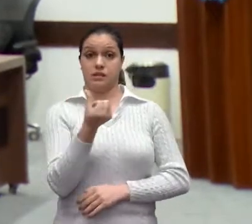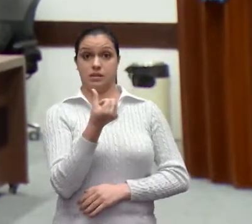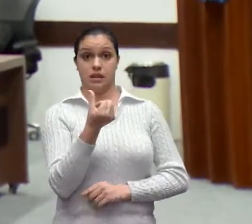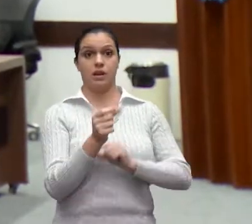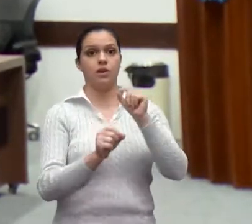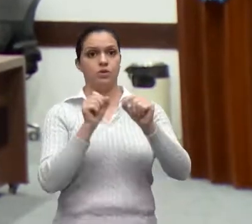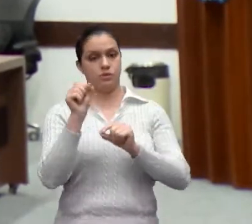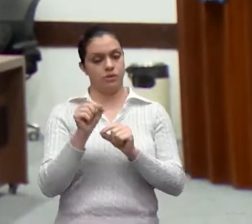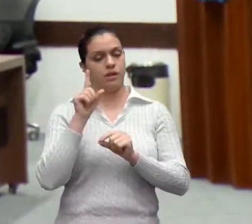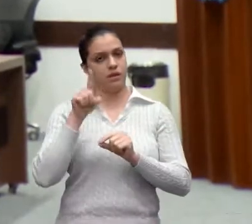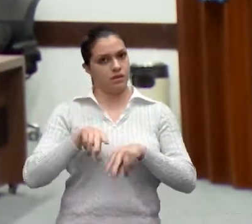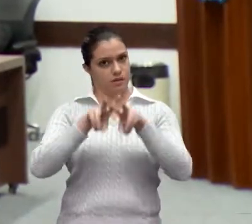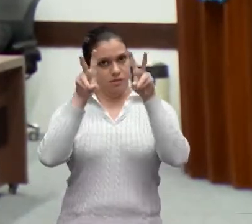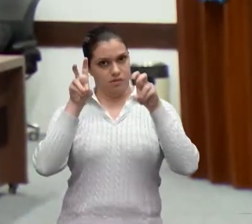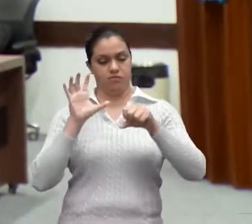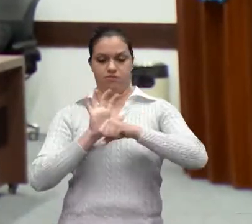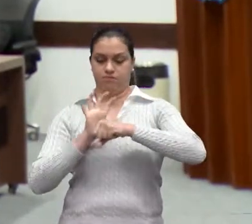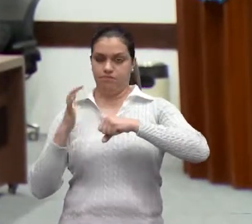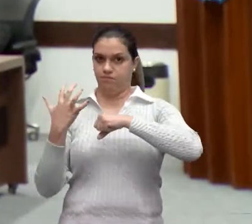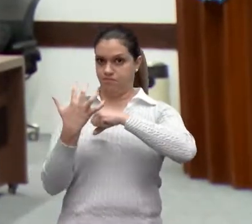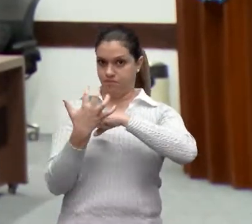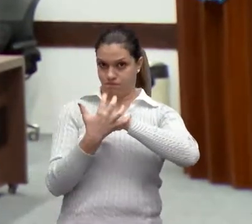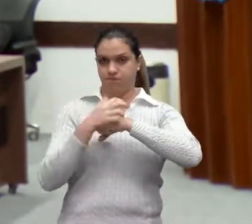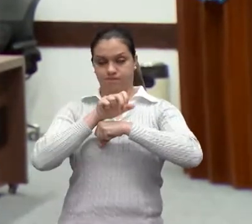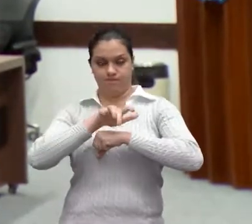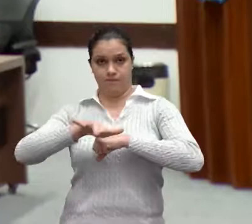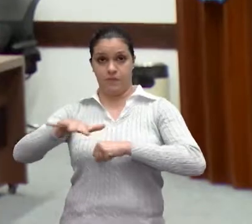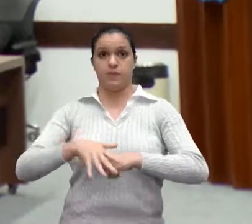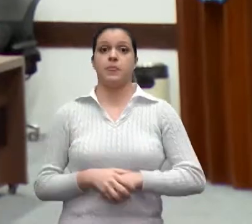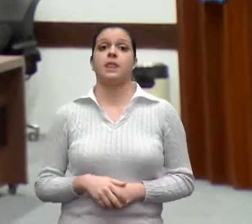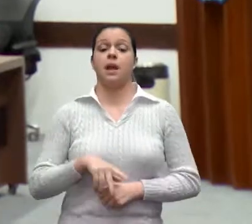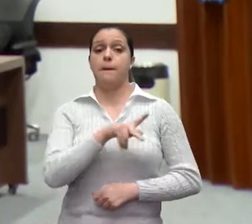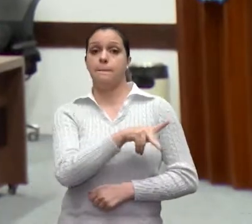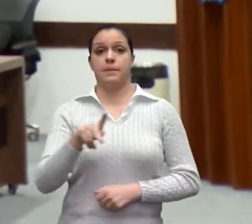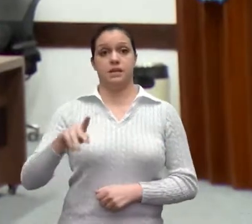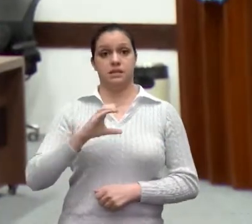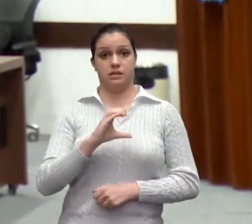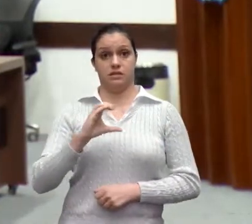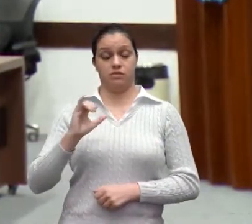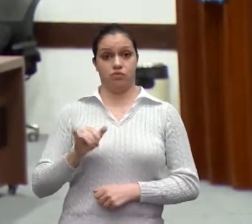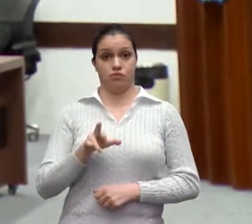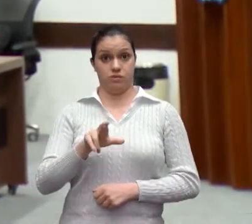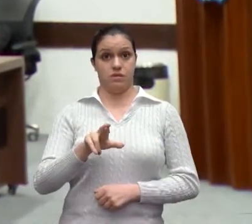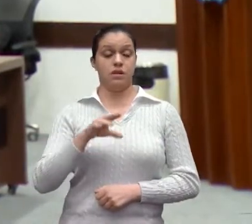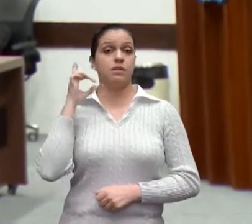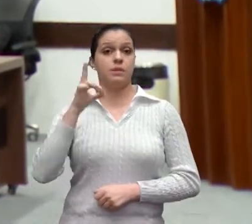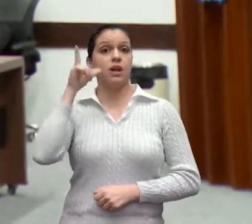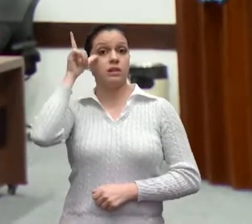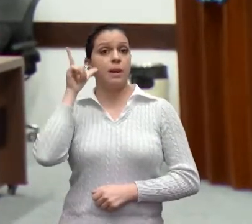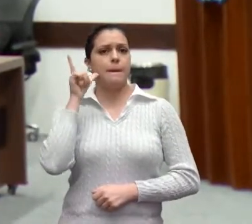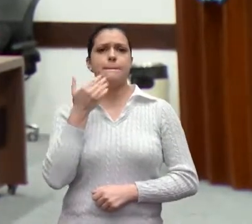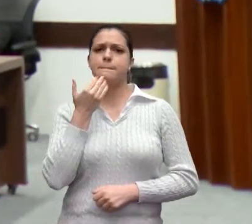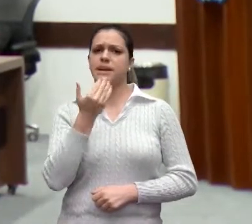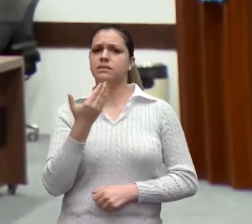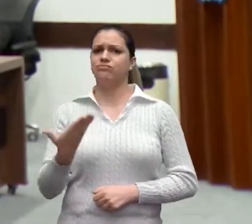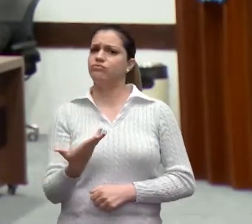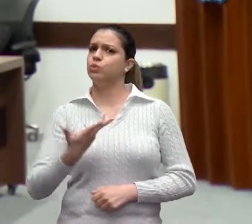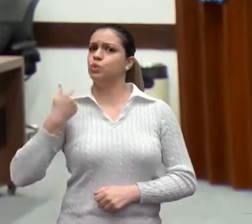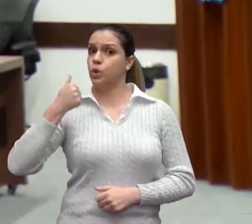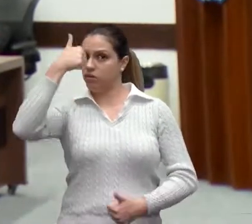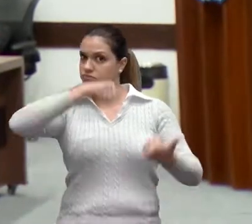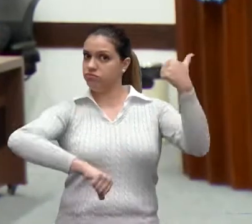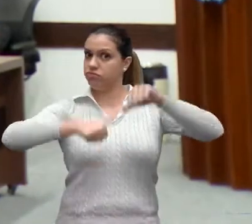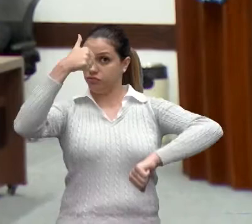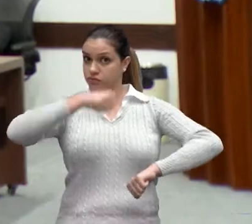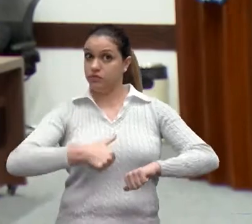eles, 6 tratam da pandemia do coronavírus. O presidente da CCJR, deputado Lídio Lopes, pediu